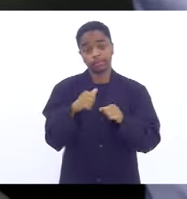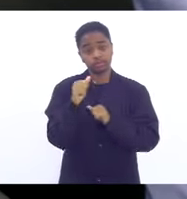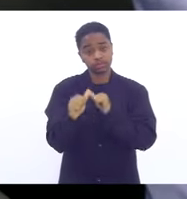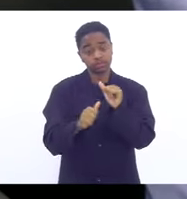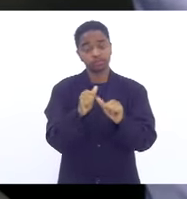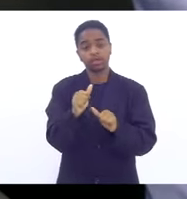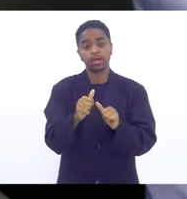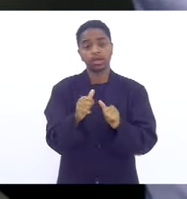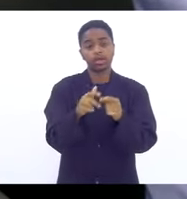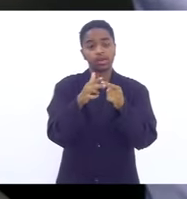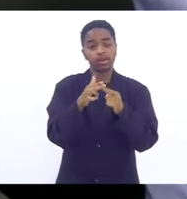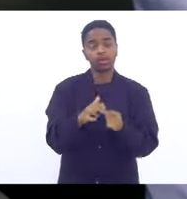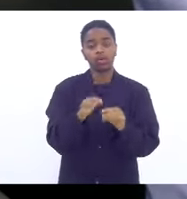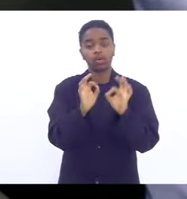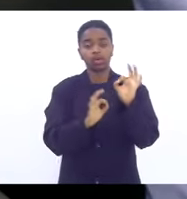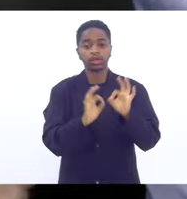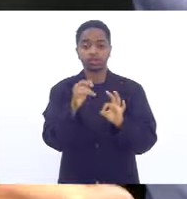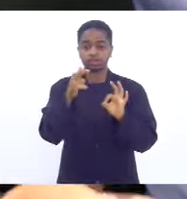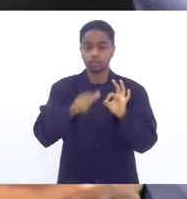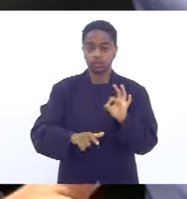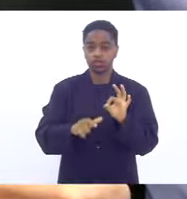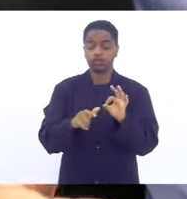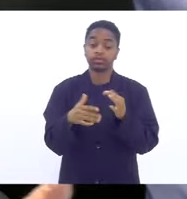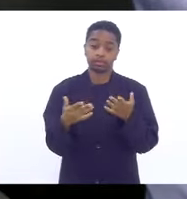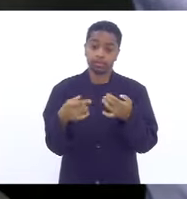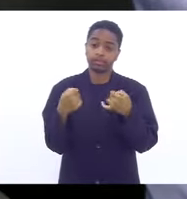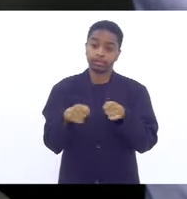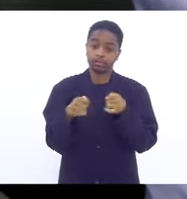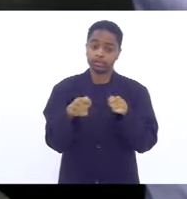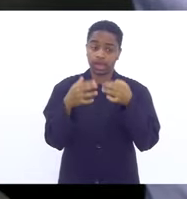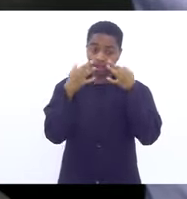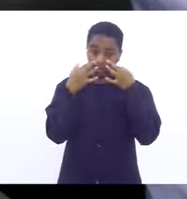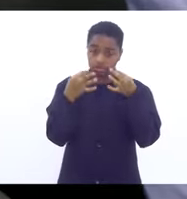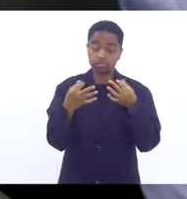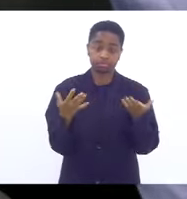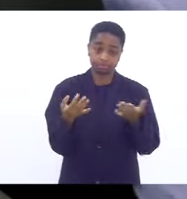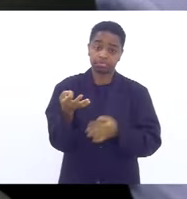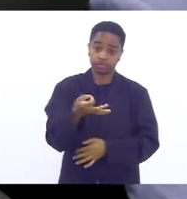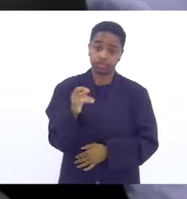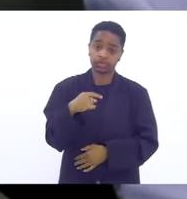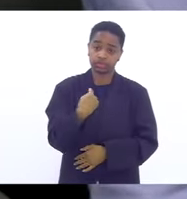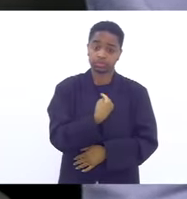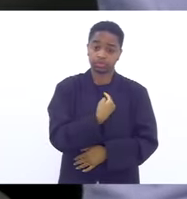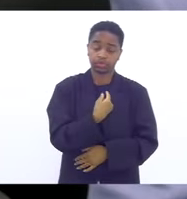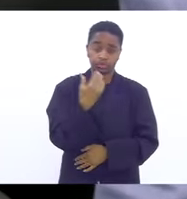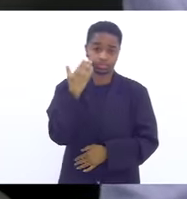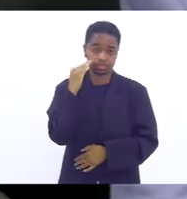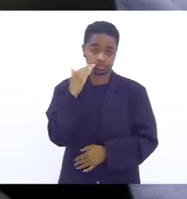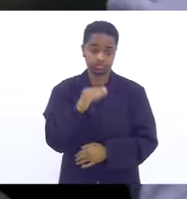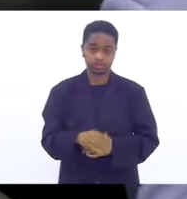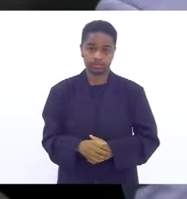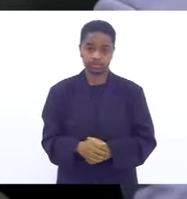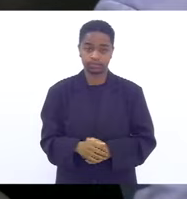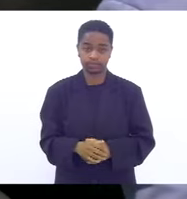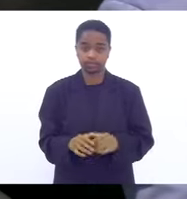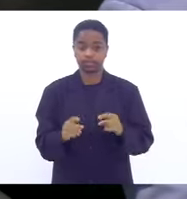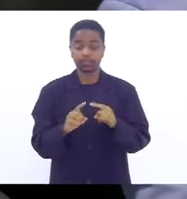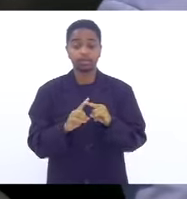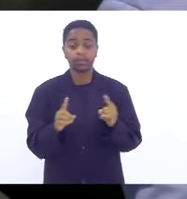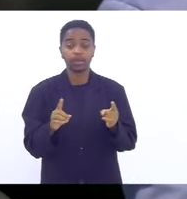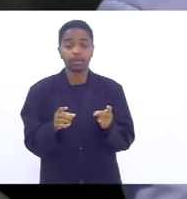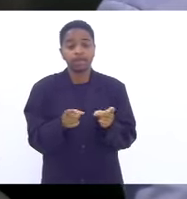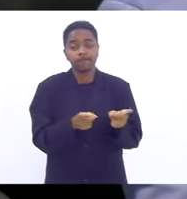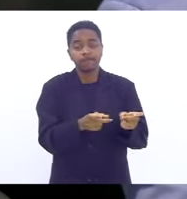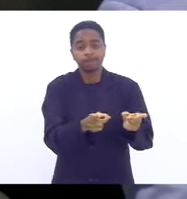equação financeira das concessionárias. Isso é um ponto que tem que ser levado em consideração. Perfeito, nós vamos levar em consideração. O mercado livre é